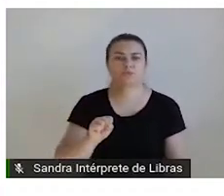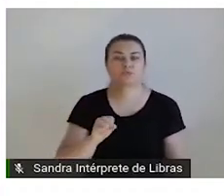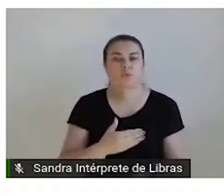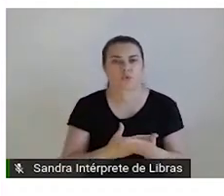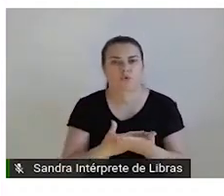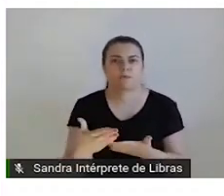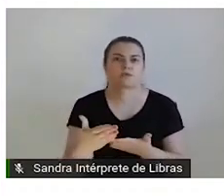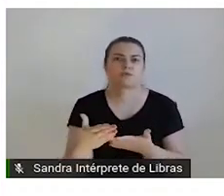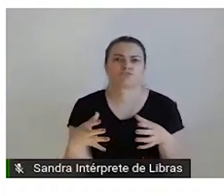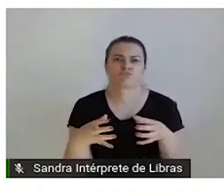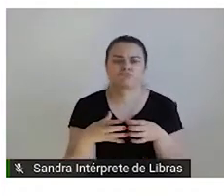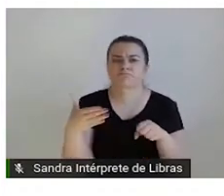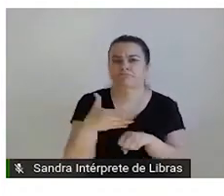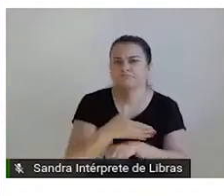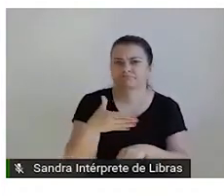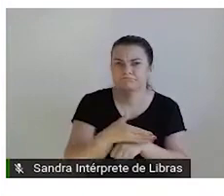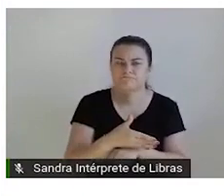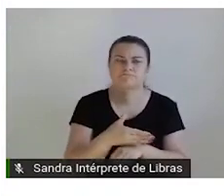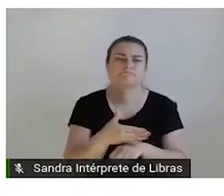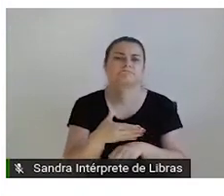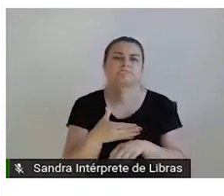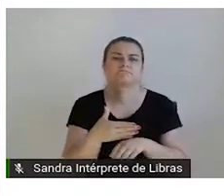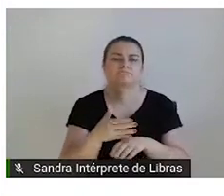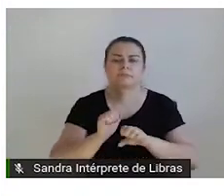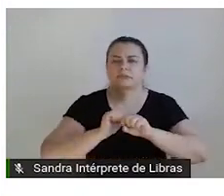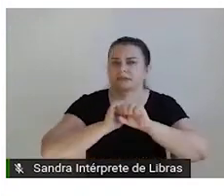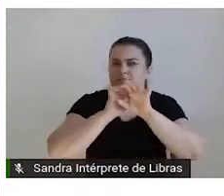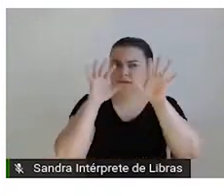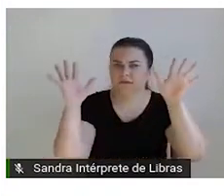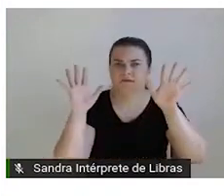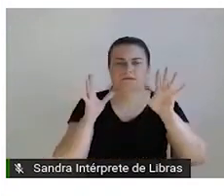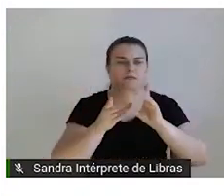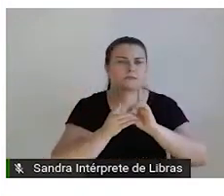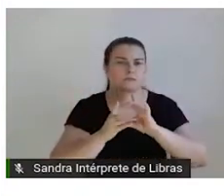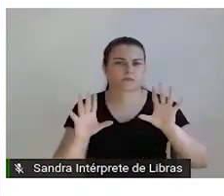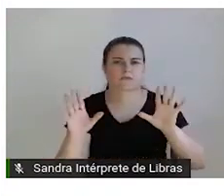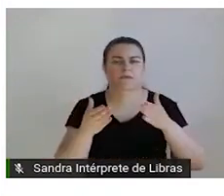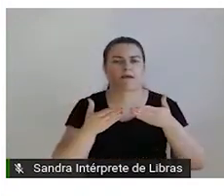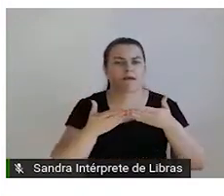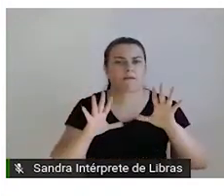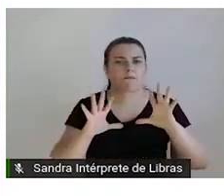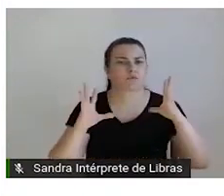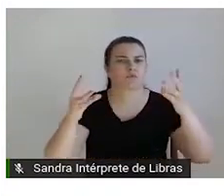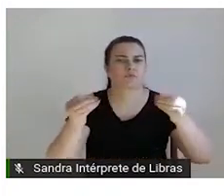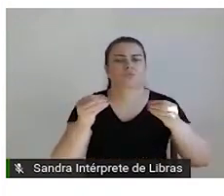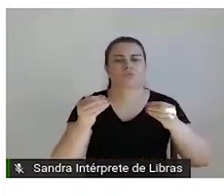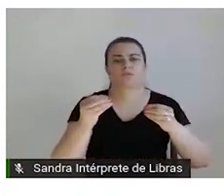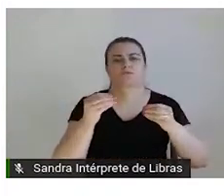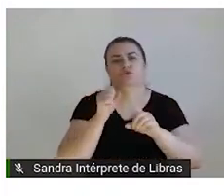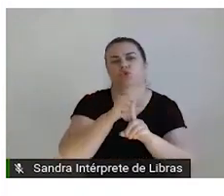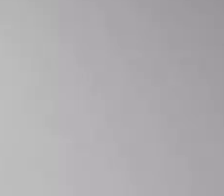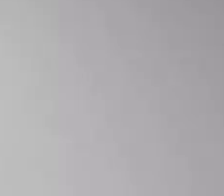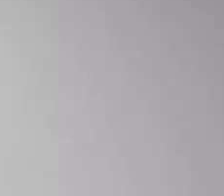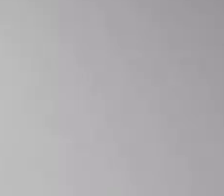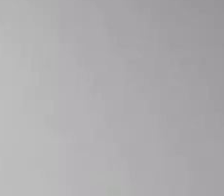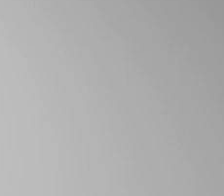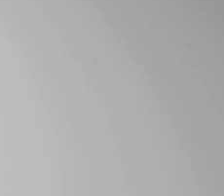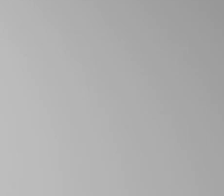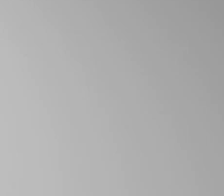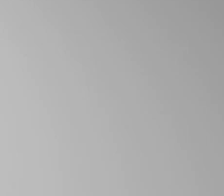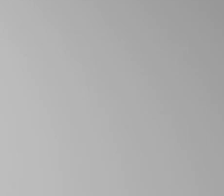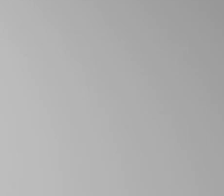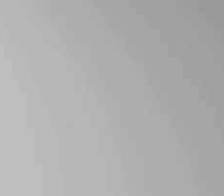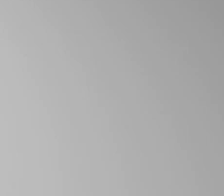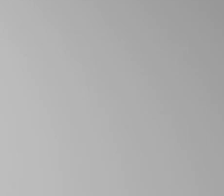transparente e democrática, seja aberta a toda a sociedade do Rio Grande do Sul, especialmente, aos deputados de Assembleia Legislativa.